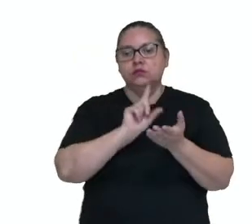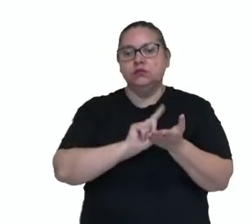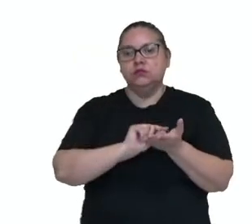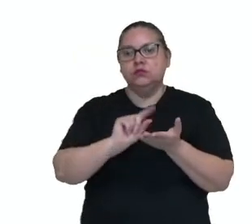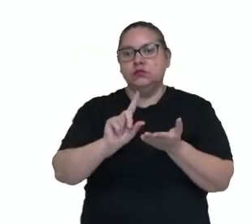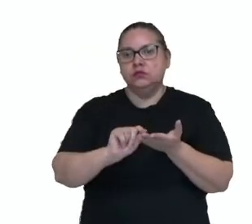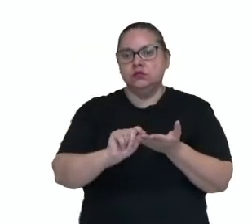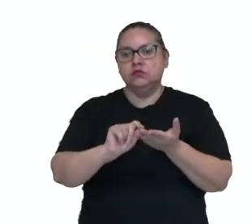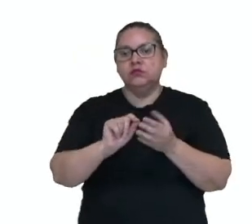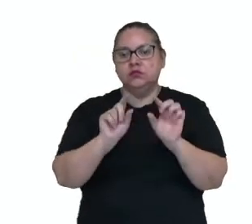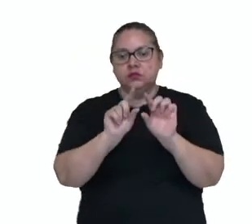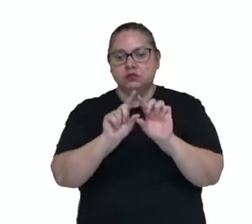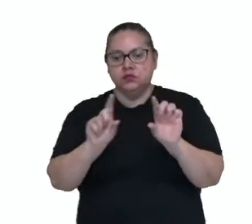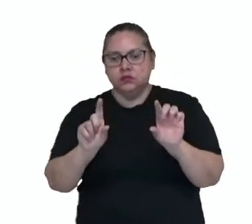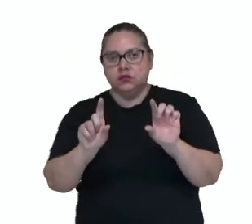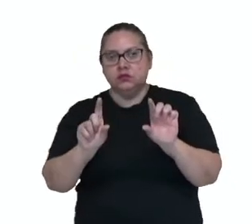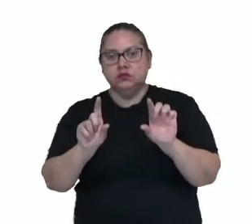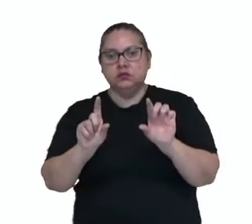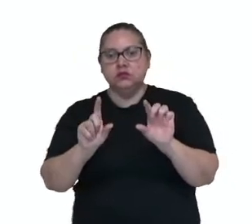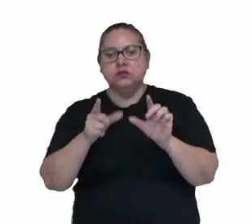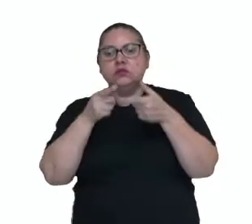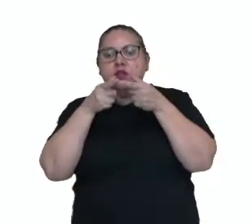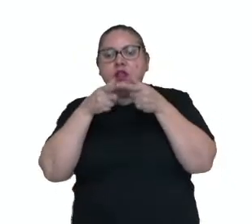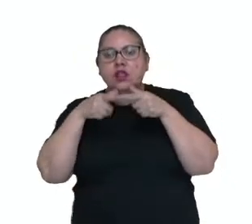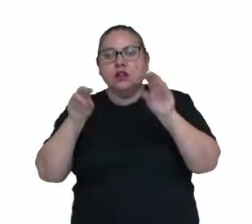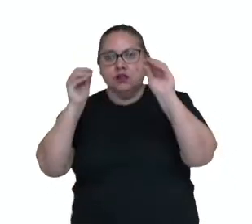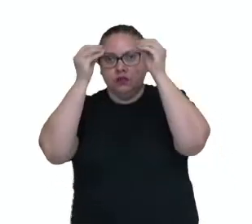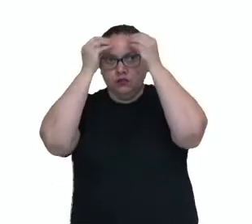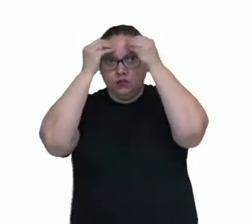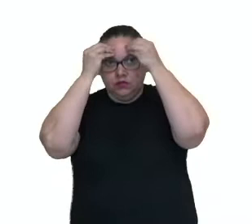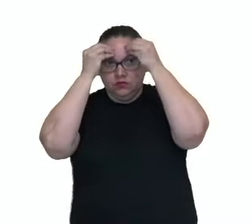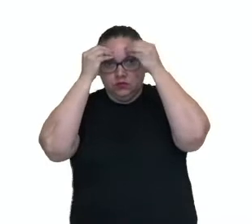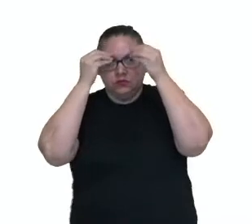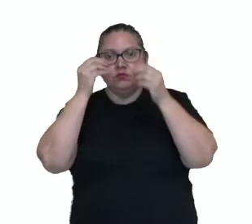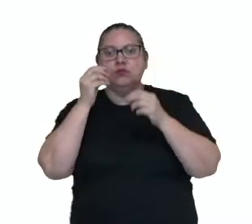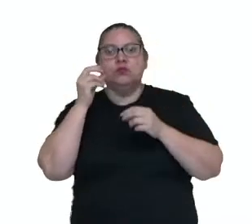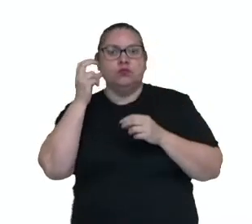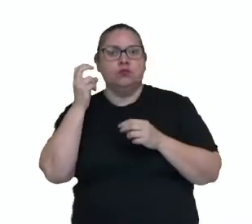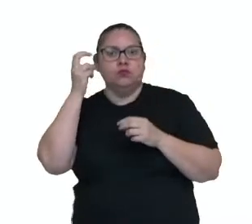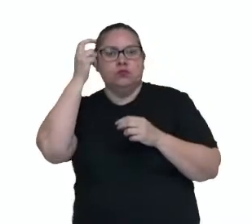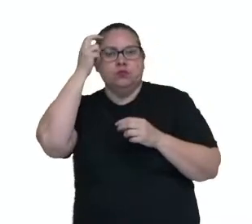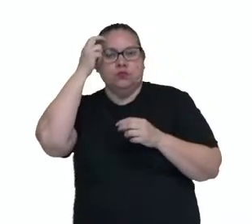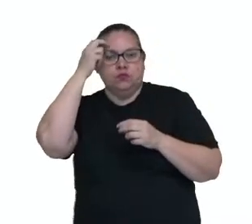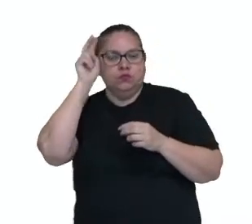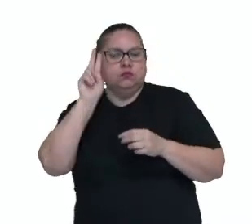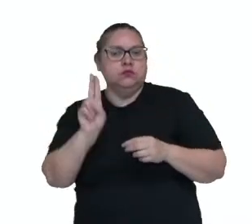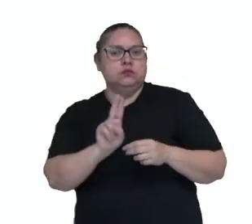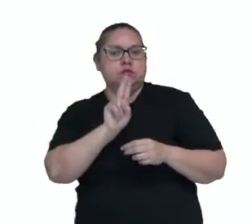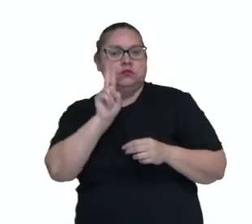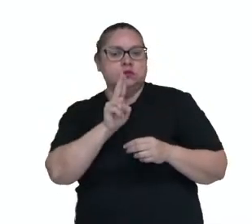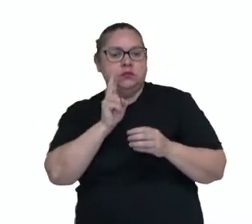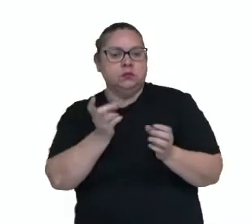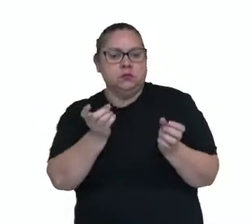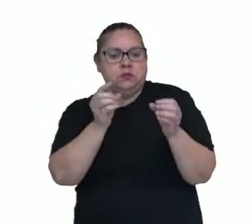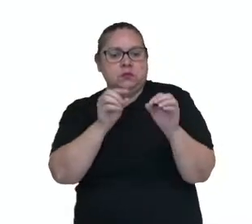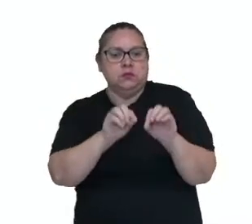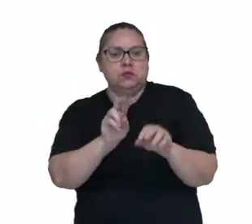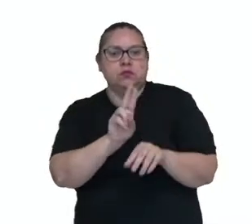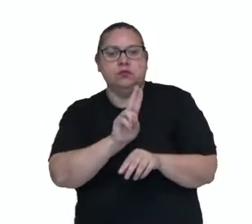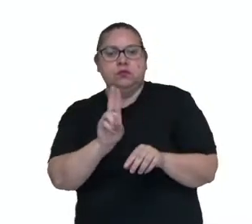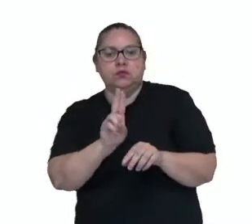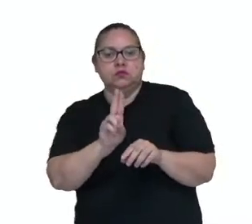escritora nesse trecho é uma linguagem o quê? Culta, né? Eu utilizei a colocação